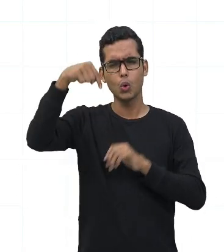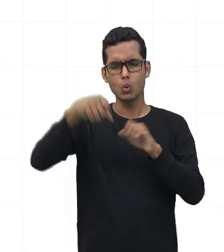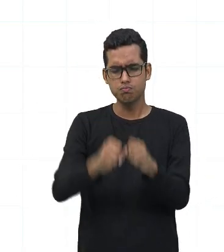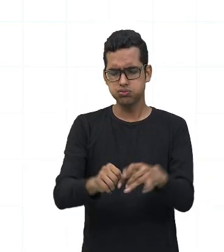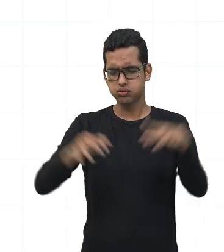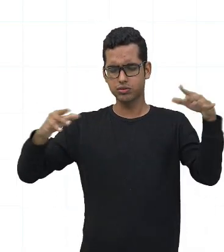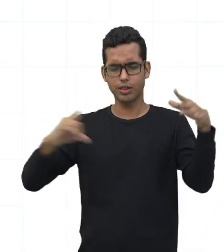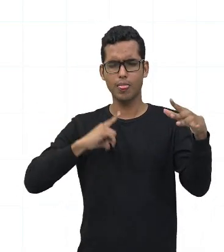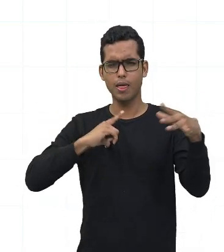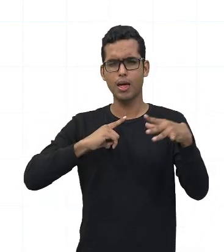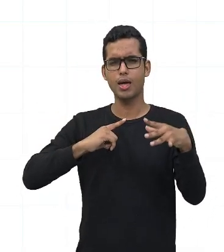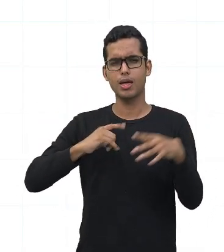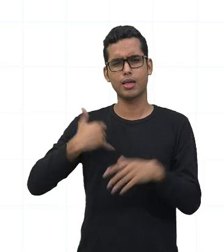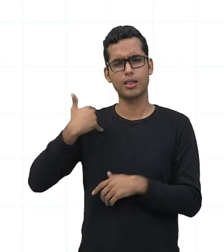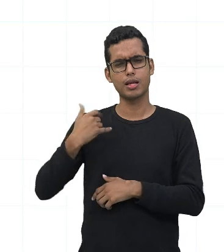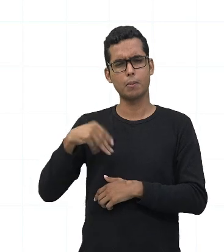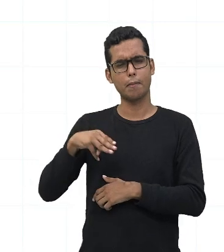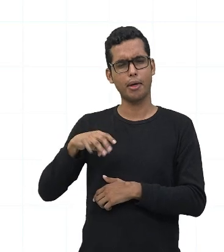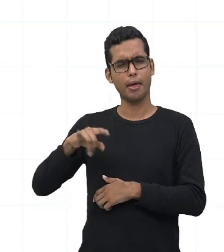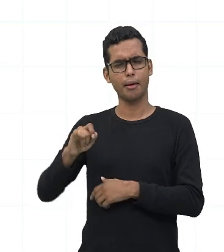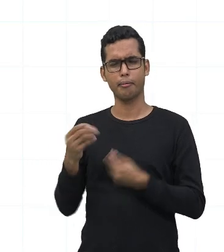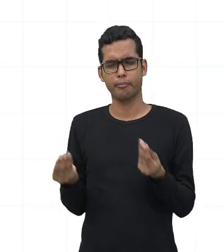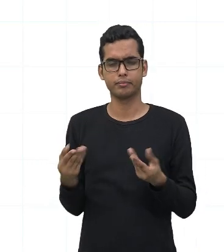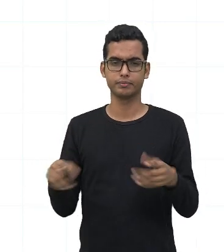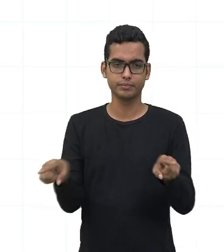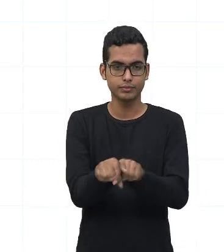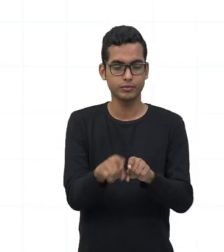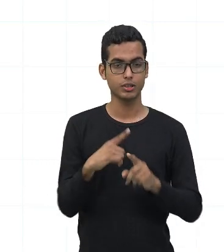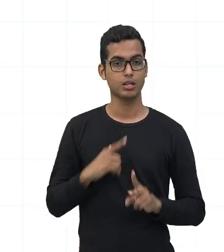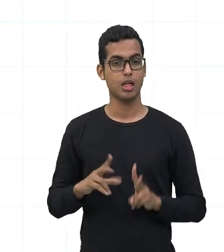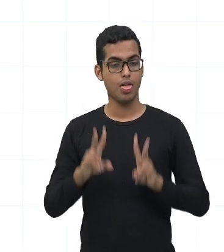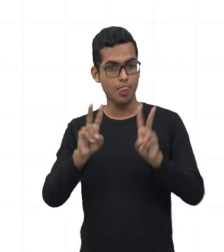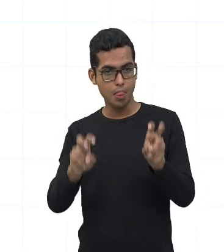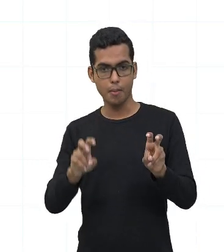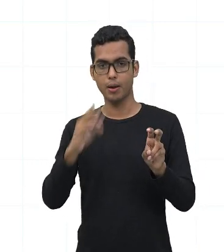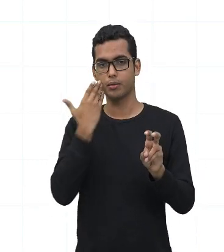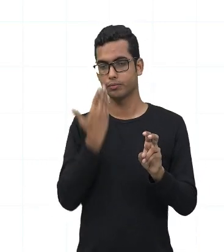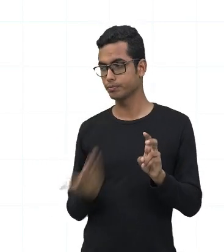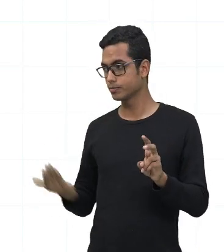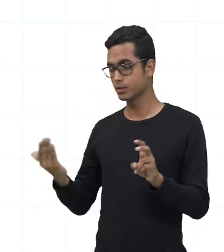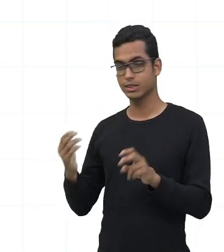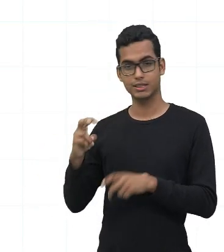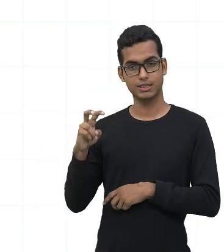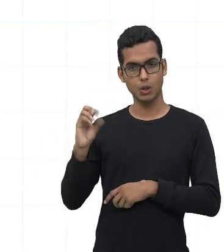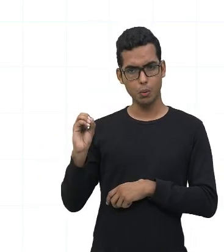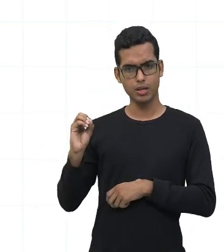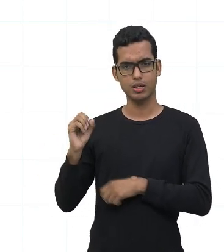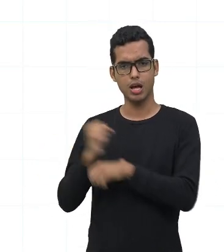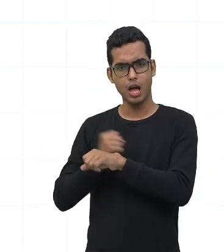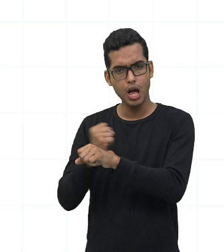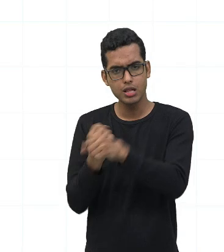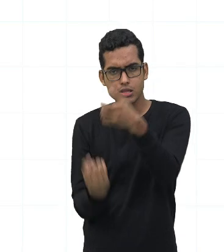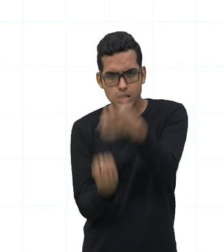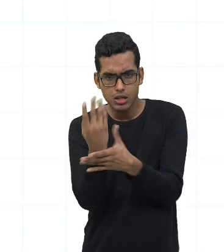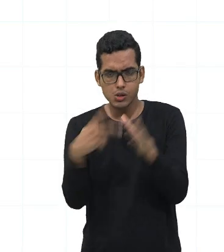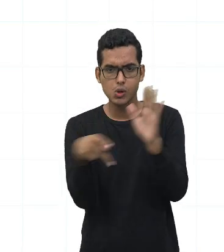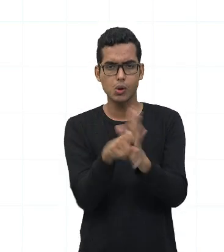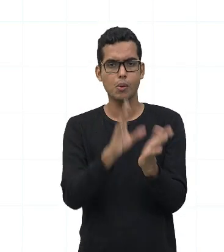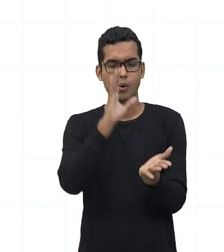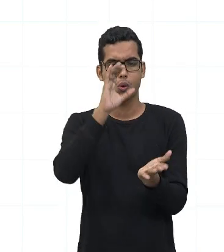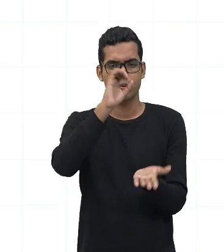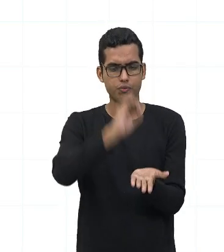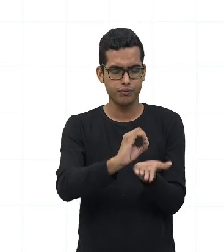certo? E o tema, os 50 anos da criação da bomba atômica. Os parágrafos